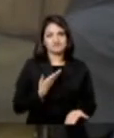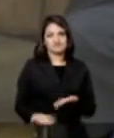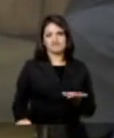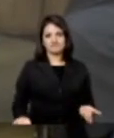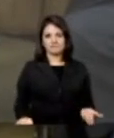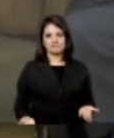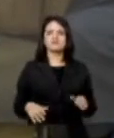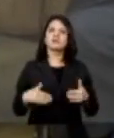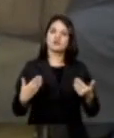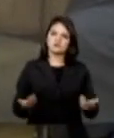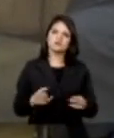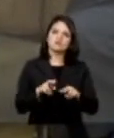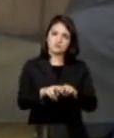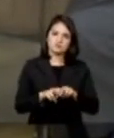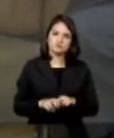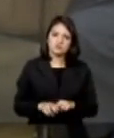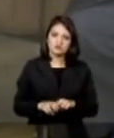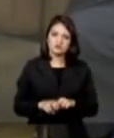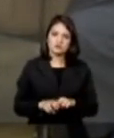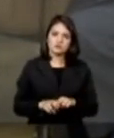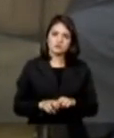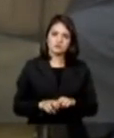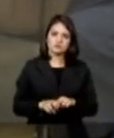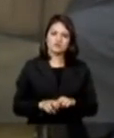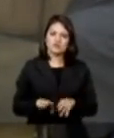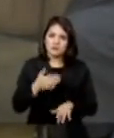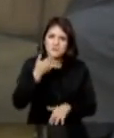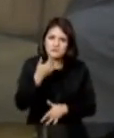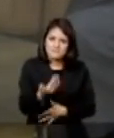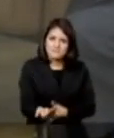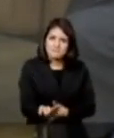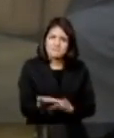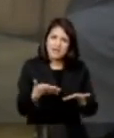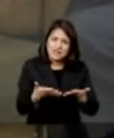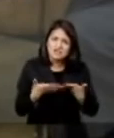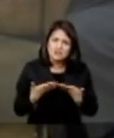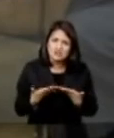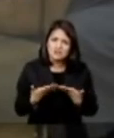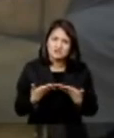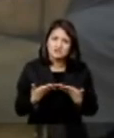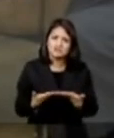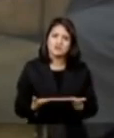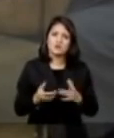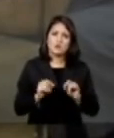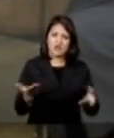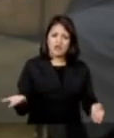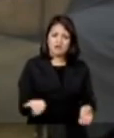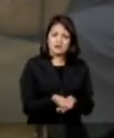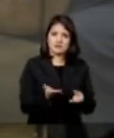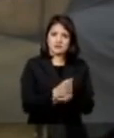por essas razões, excelências, que se roga sejam as ações